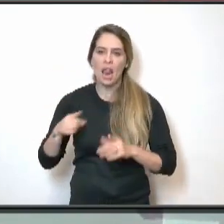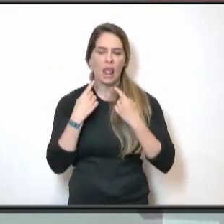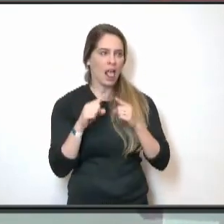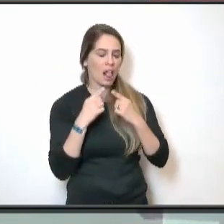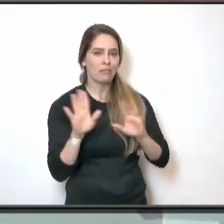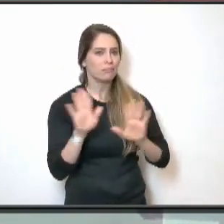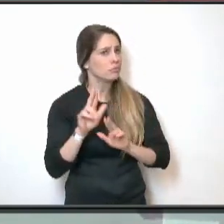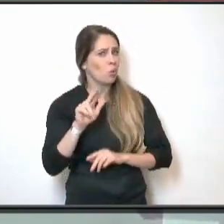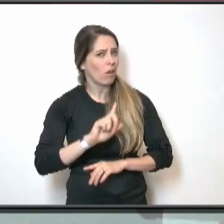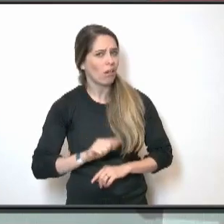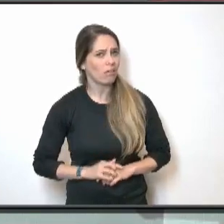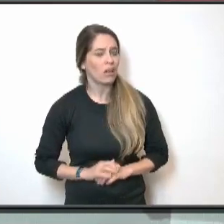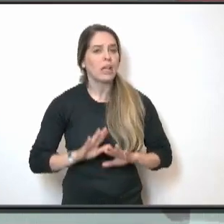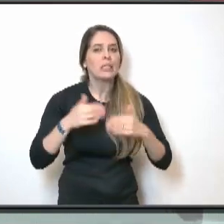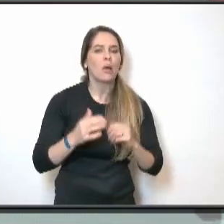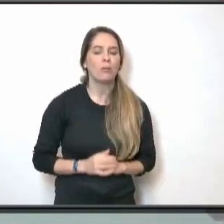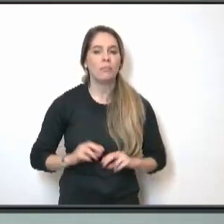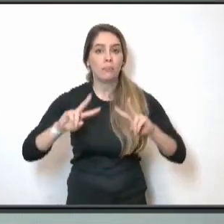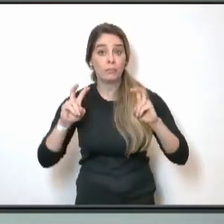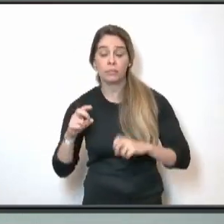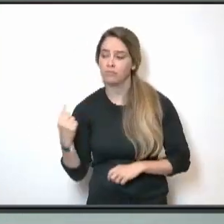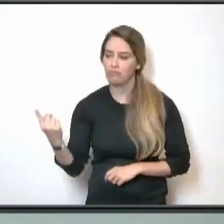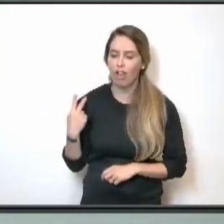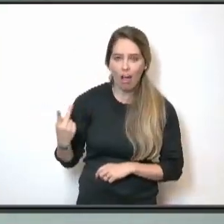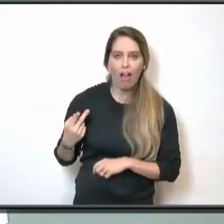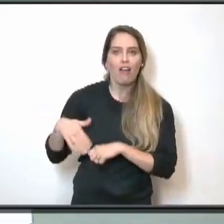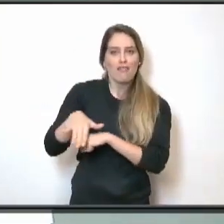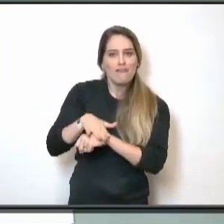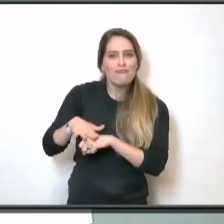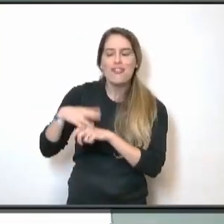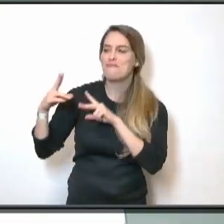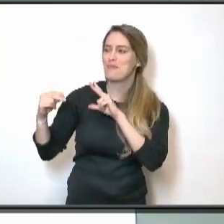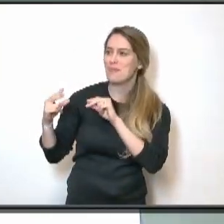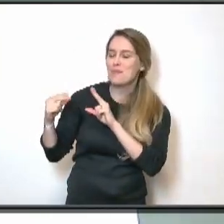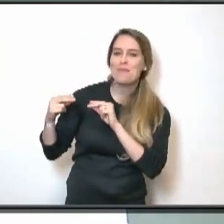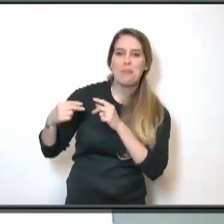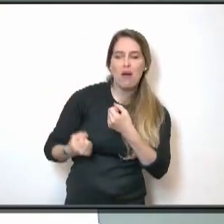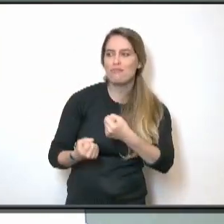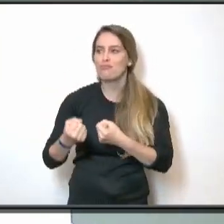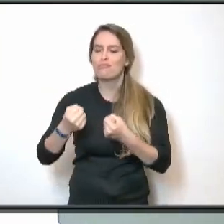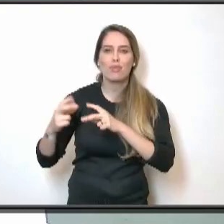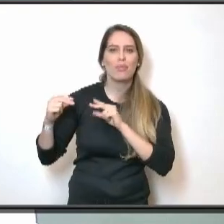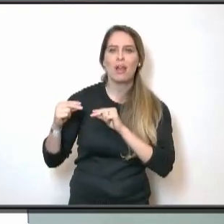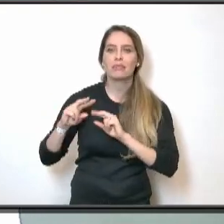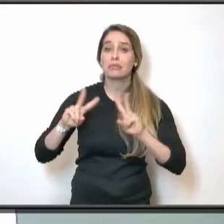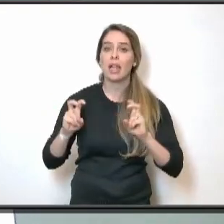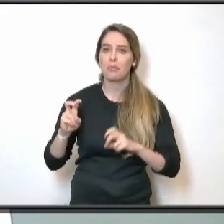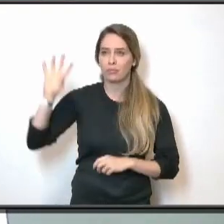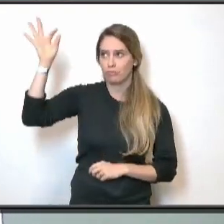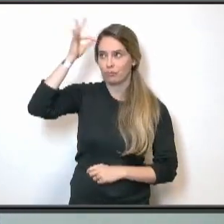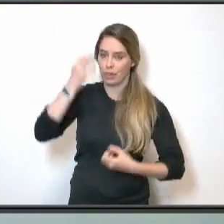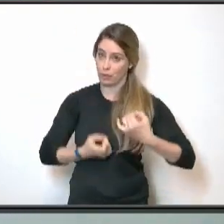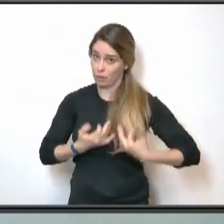situação. E um dos assuntos que nós conversamos ali, naquelas idas e vindas na cidade de Goiânia, foi sobre avivamento. E